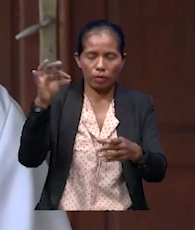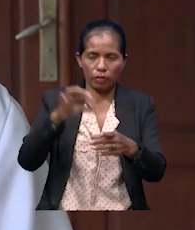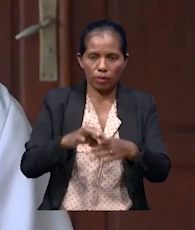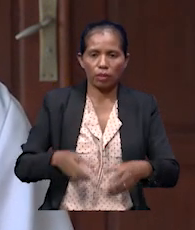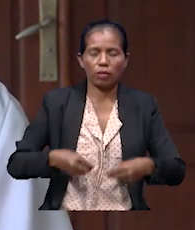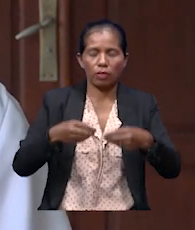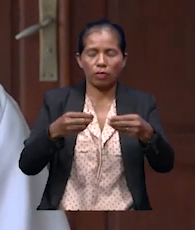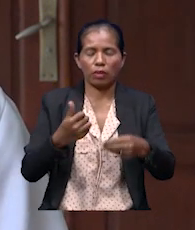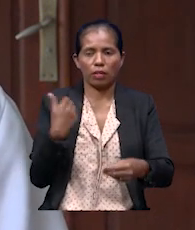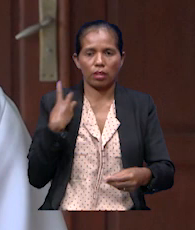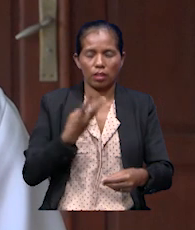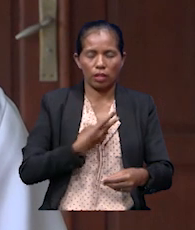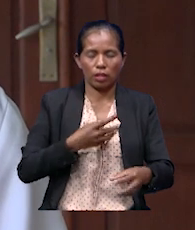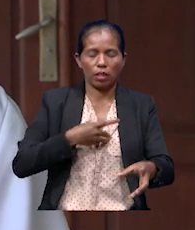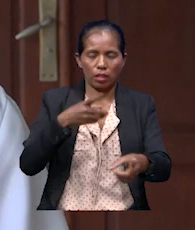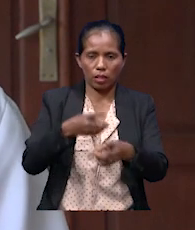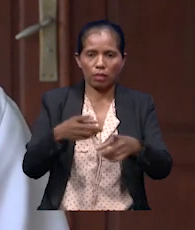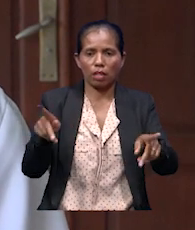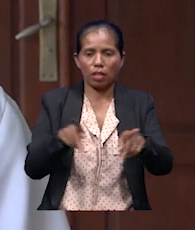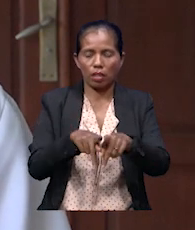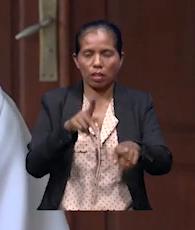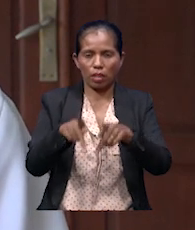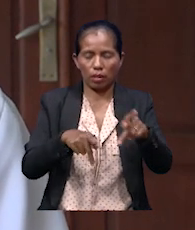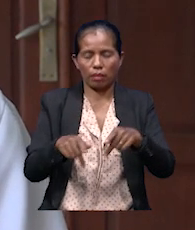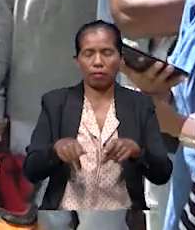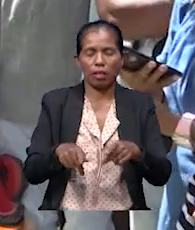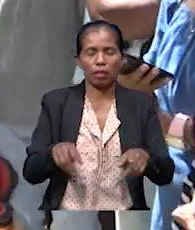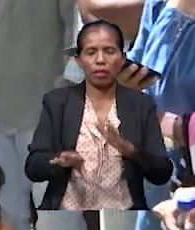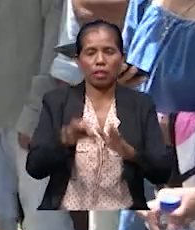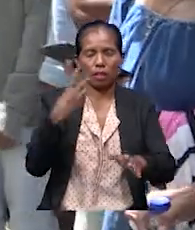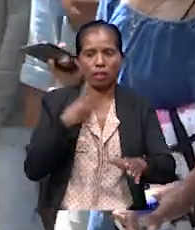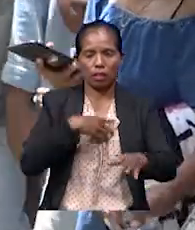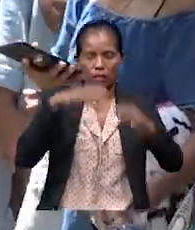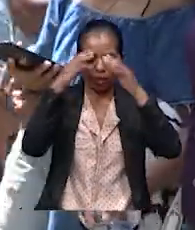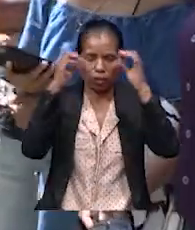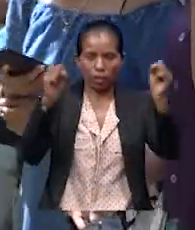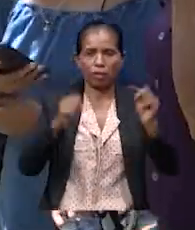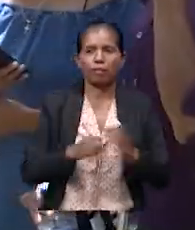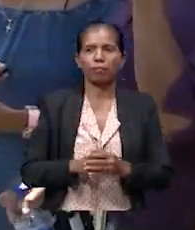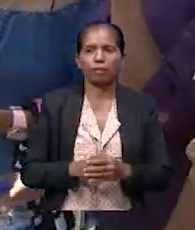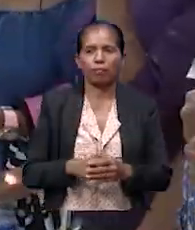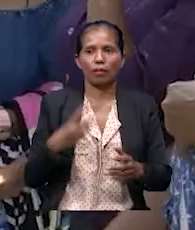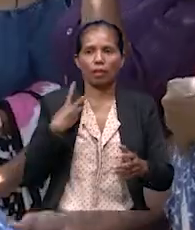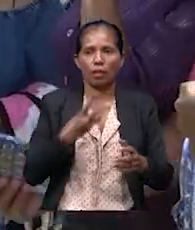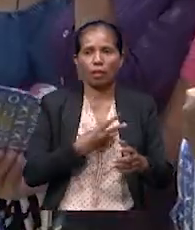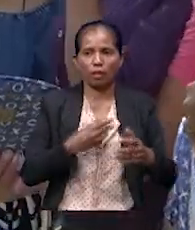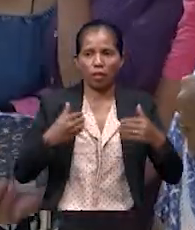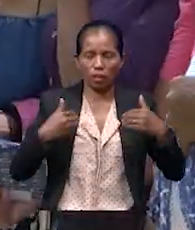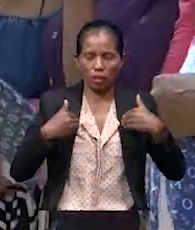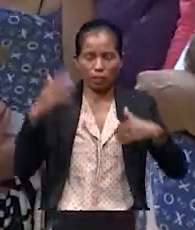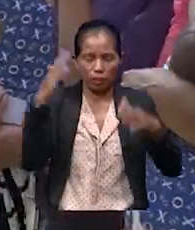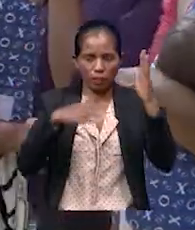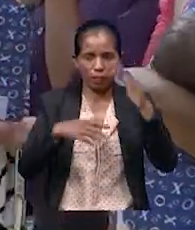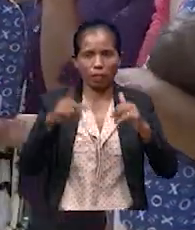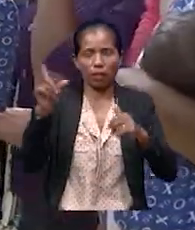itenia direito da cidadão com de hulu itania nai ulu idane o hi aminiamos acontece caso ainda duni e hela